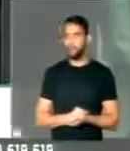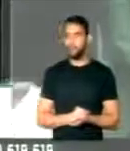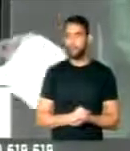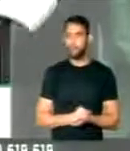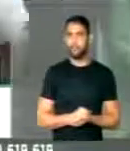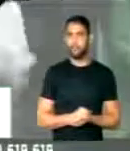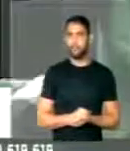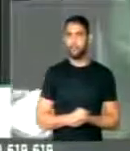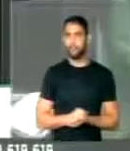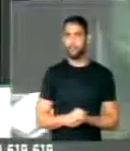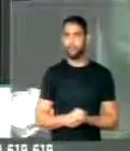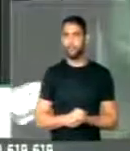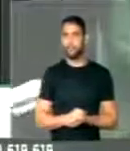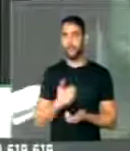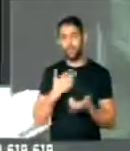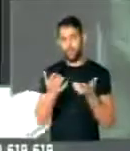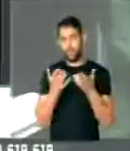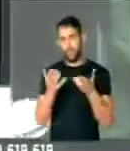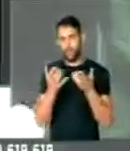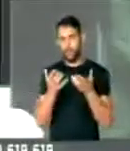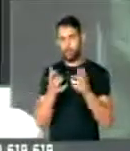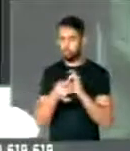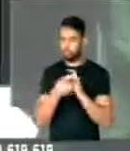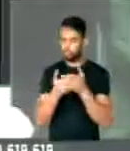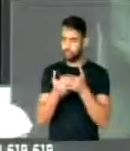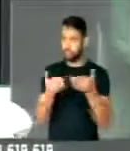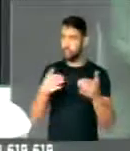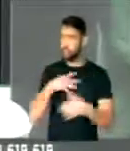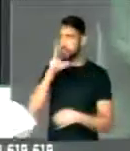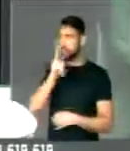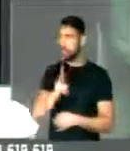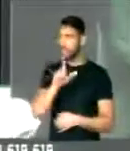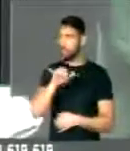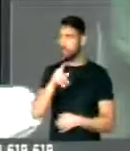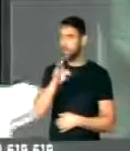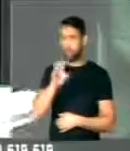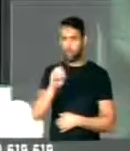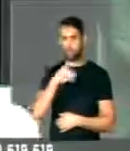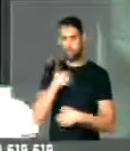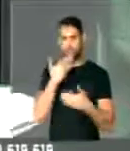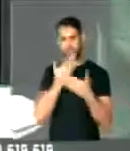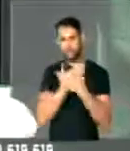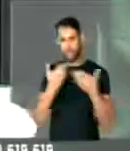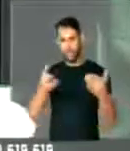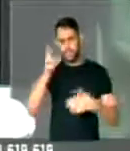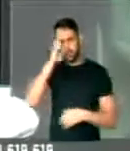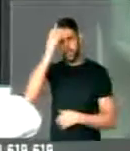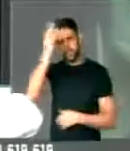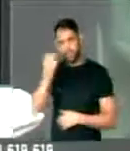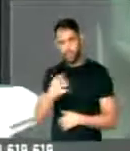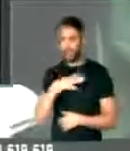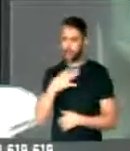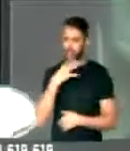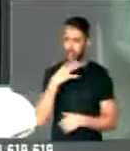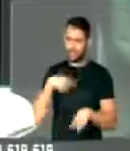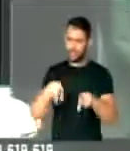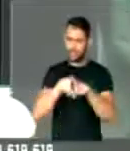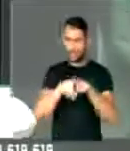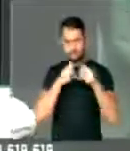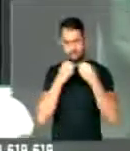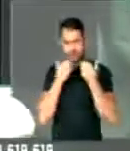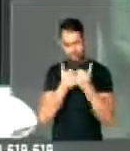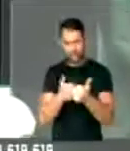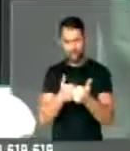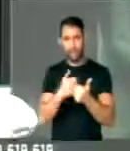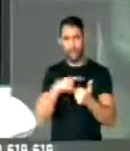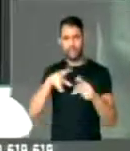emendas. Quero permitir aqui, Padre Luiz Couto, uma manifestação sua, que conhece também tão bem essa...